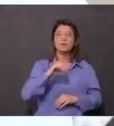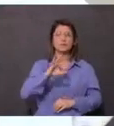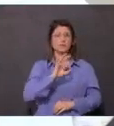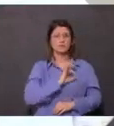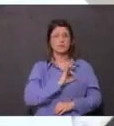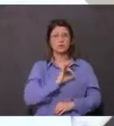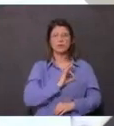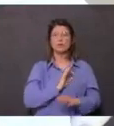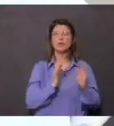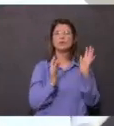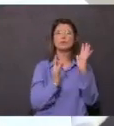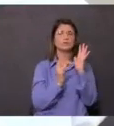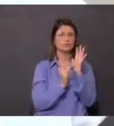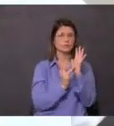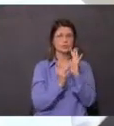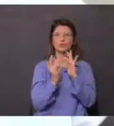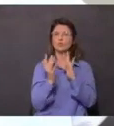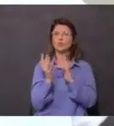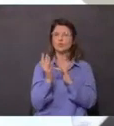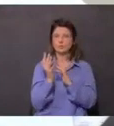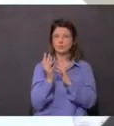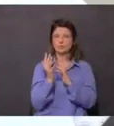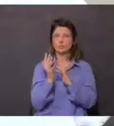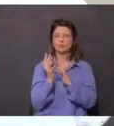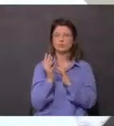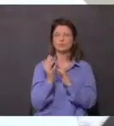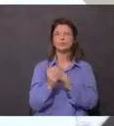Vinde, Senhor Jesus.